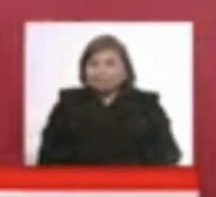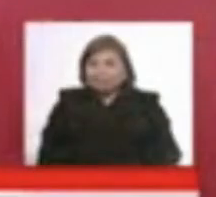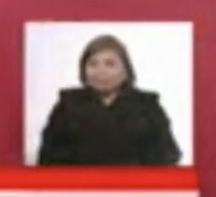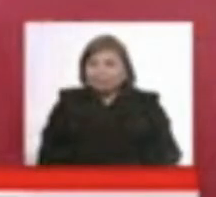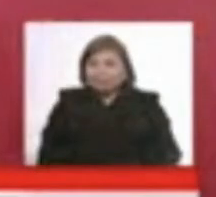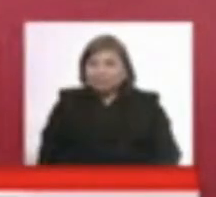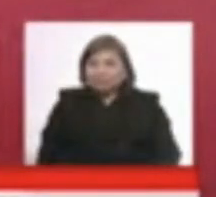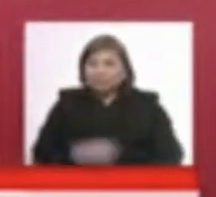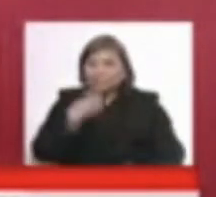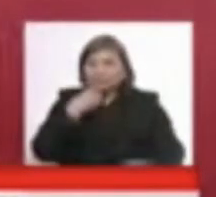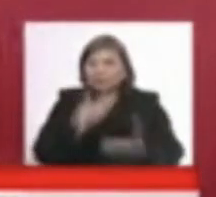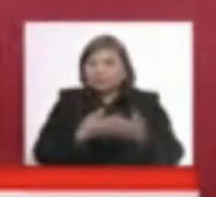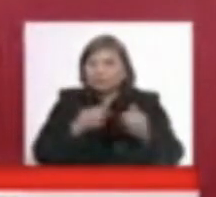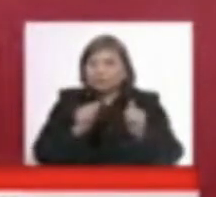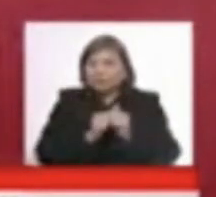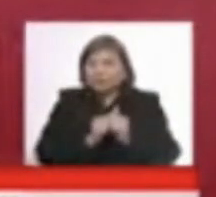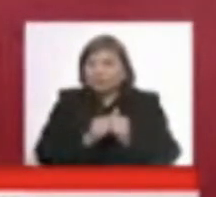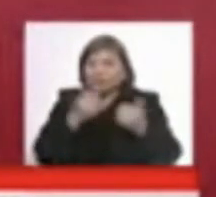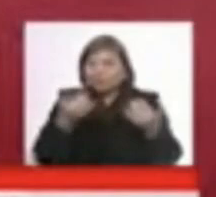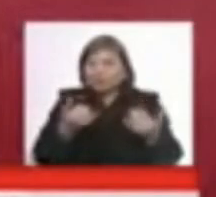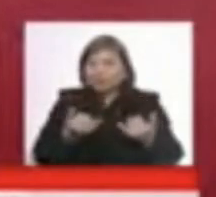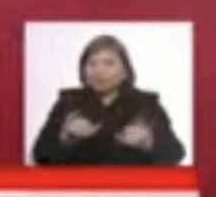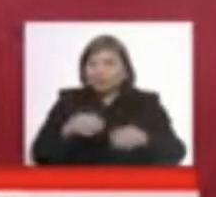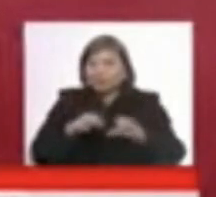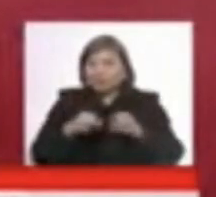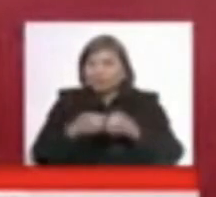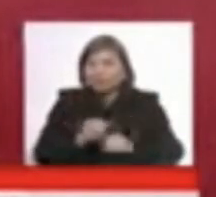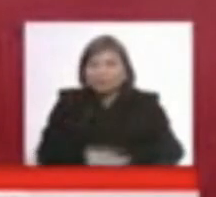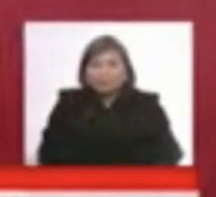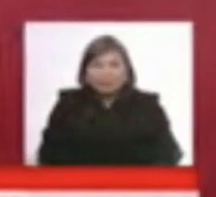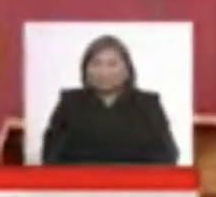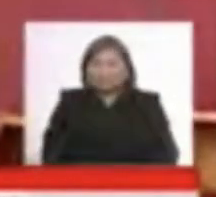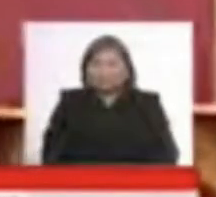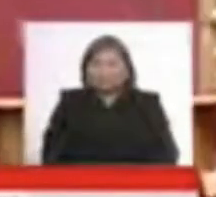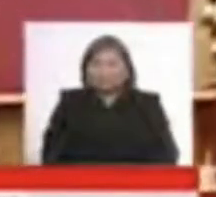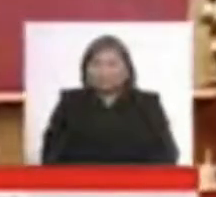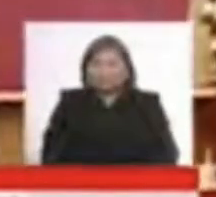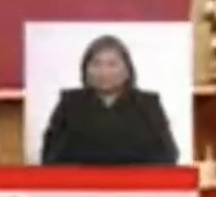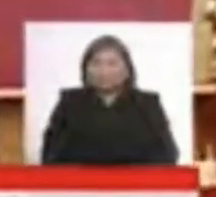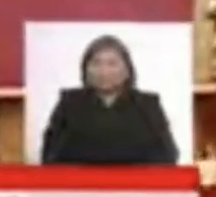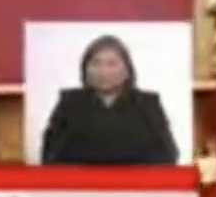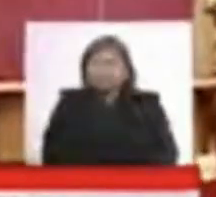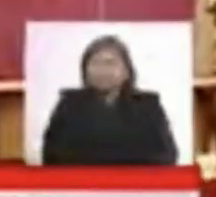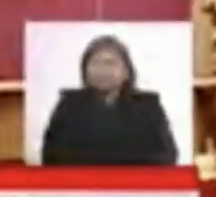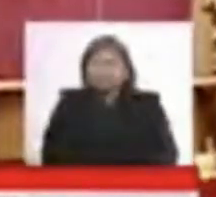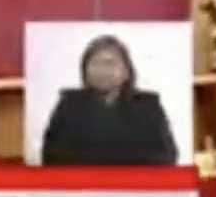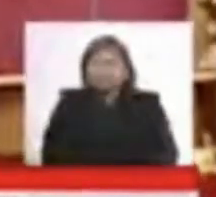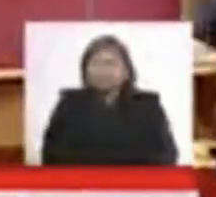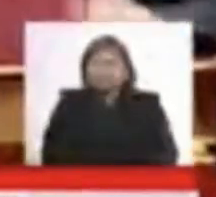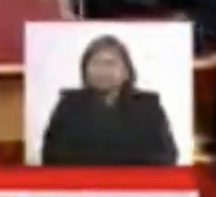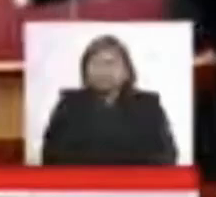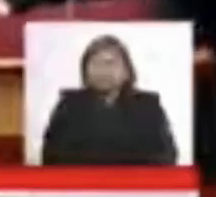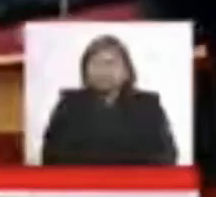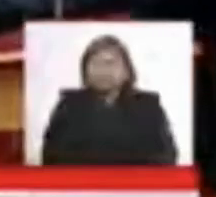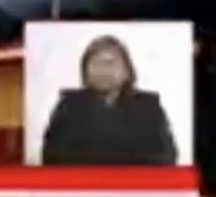a advogada de esquerda Dina boloarte tomou posse nesta quarta-feira no congresso do Peru como a primeira mulher presidente